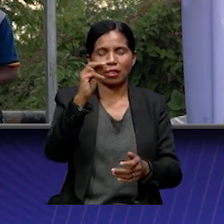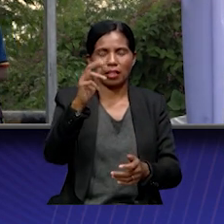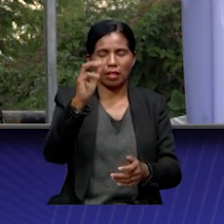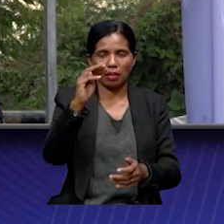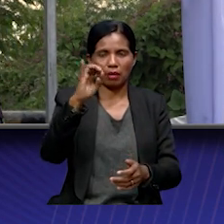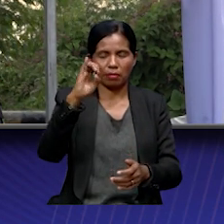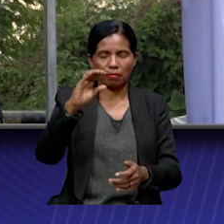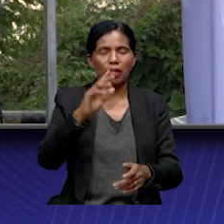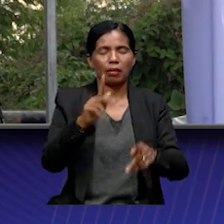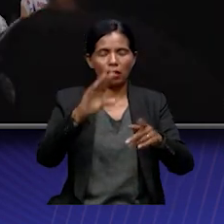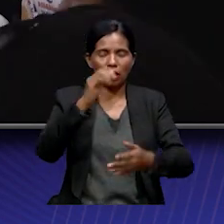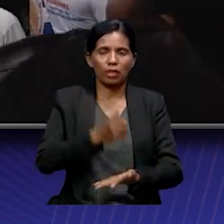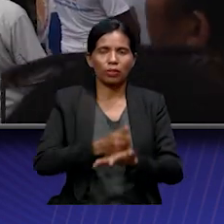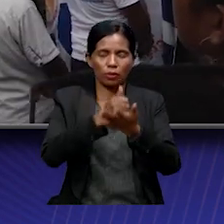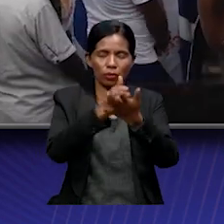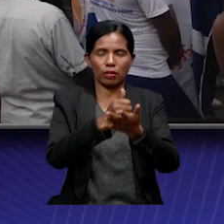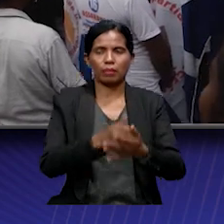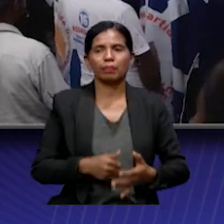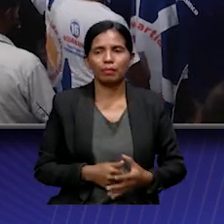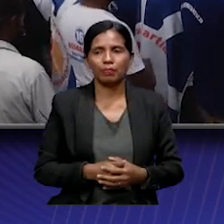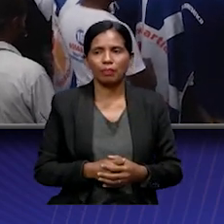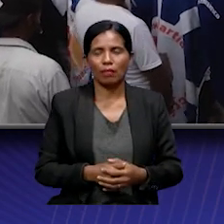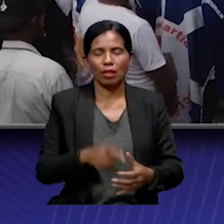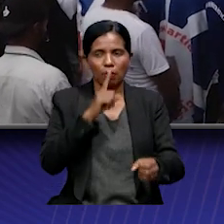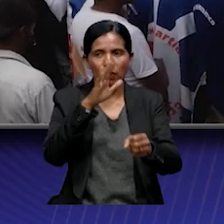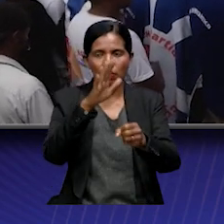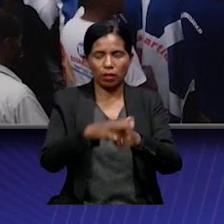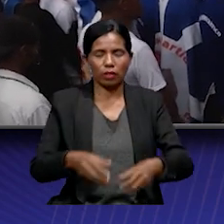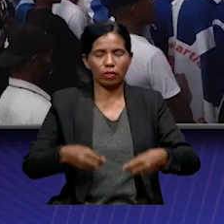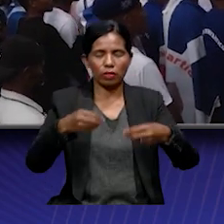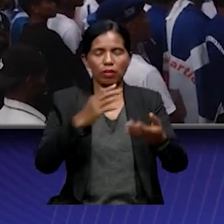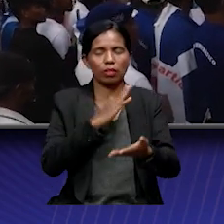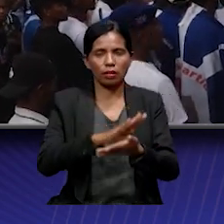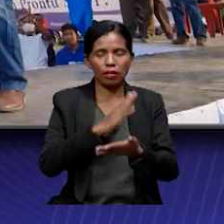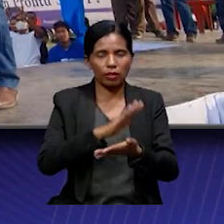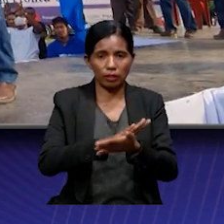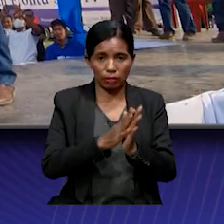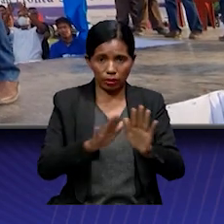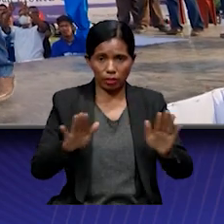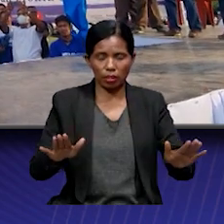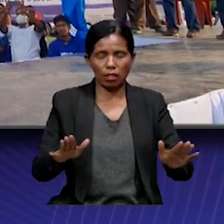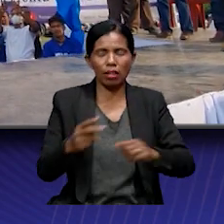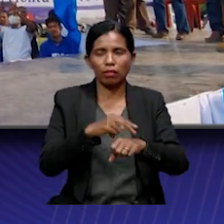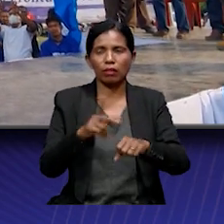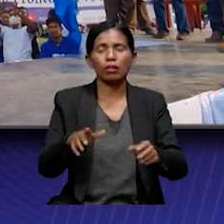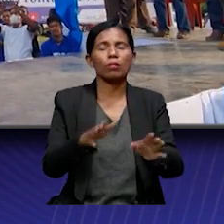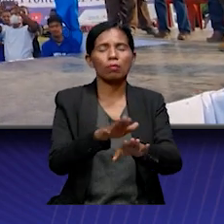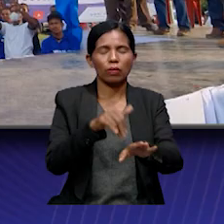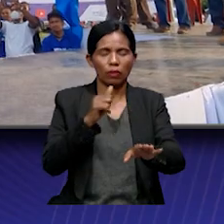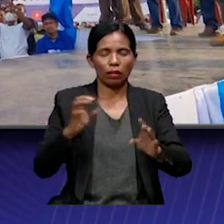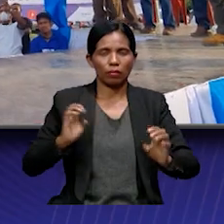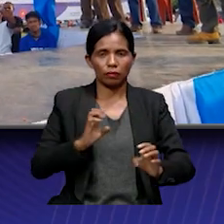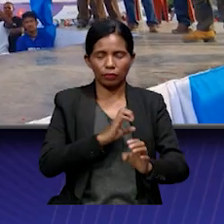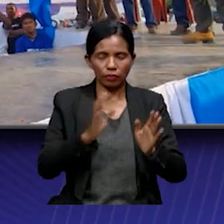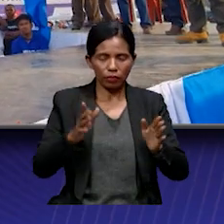mau beruang pronto servi. Asanami Sabino mos promete sei garante stabilidade nasional, ho di coordena ambassador Sira e Timor Leste, ho di